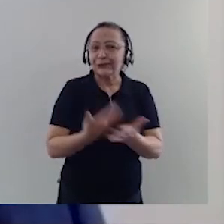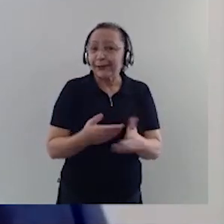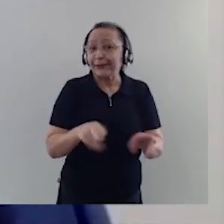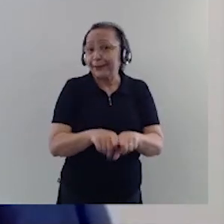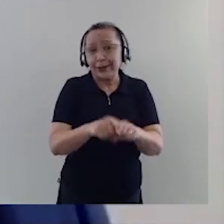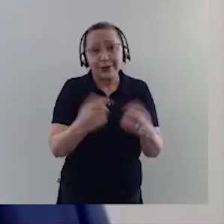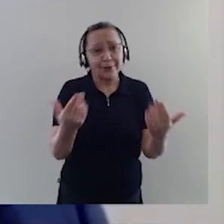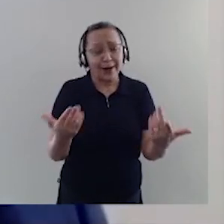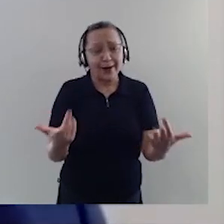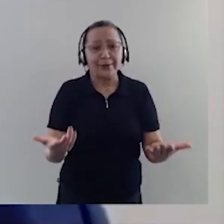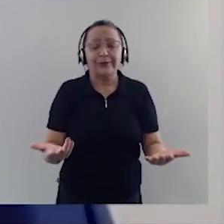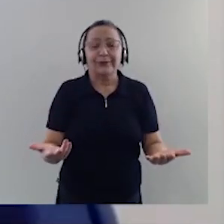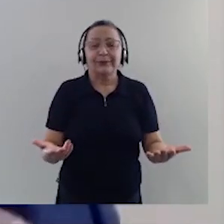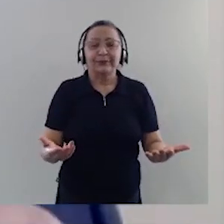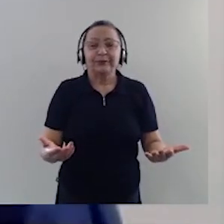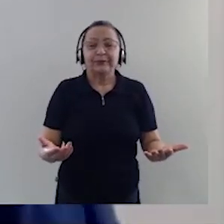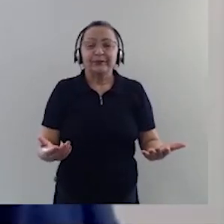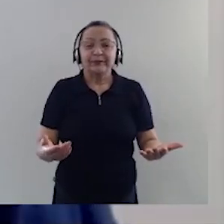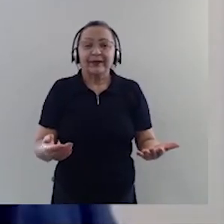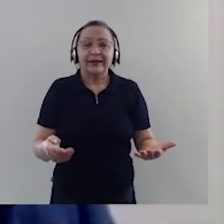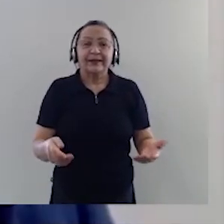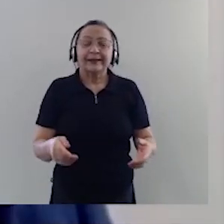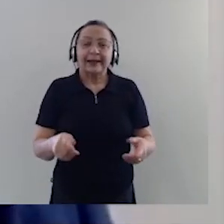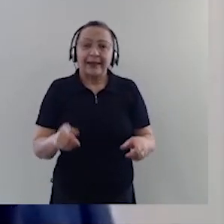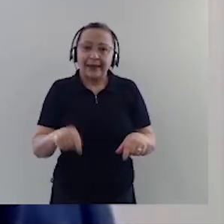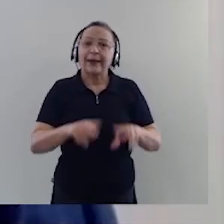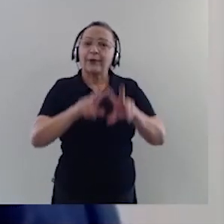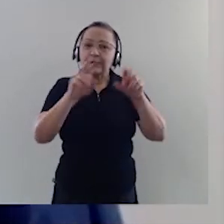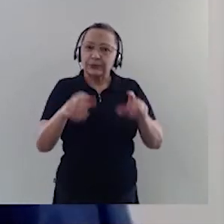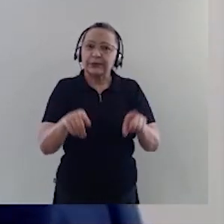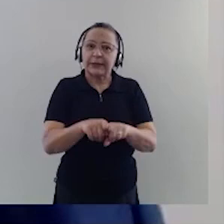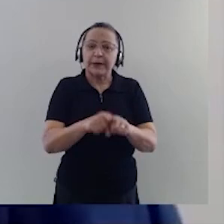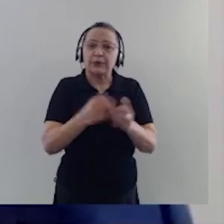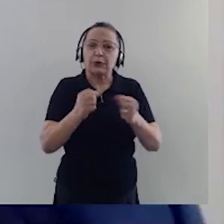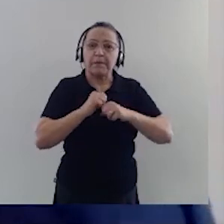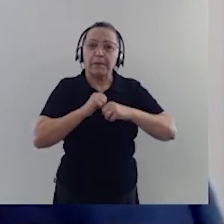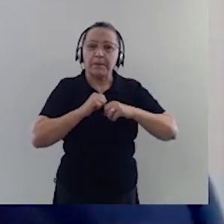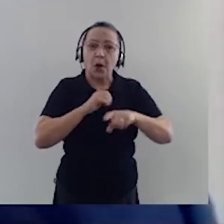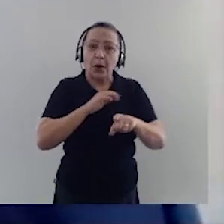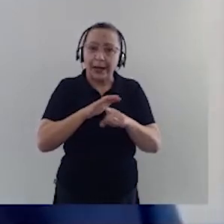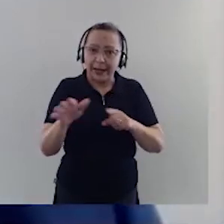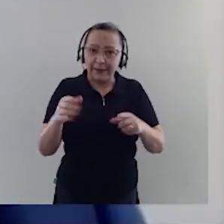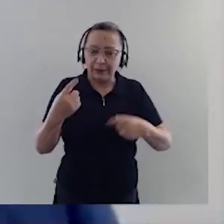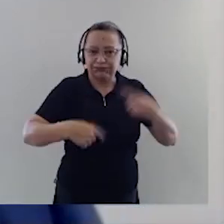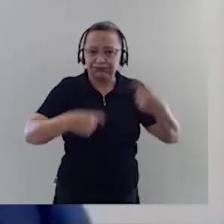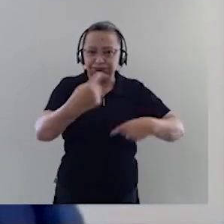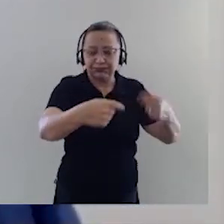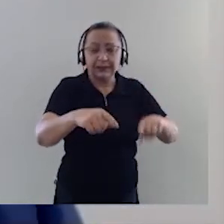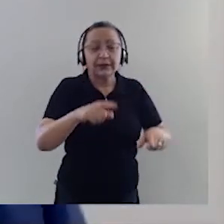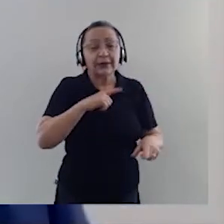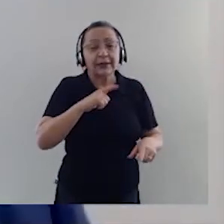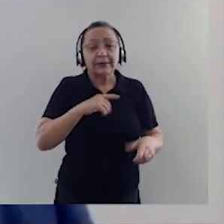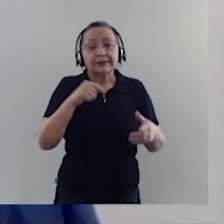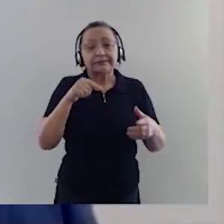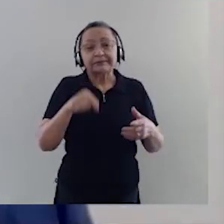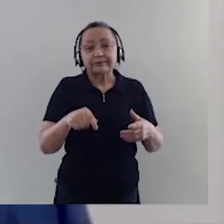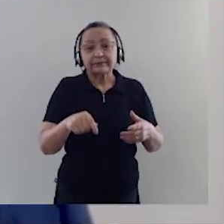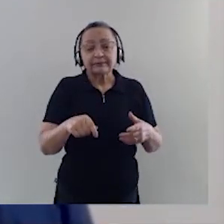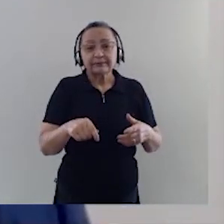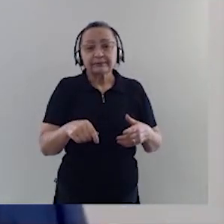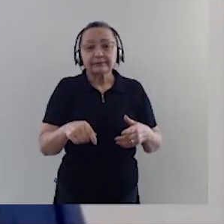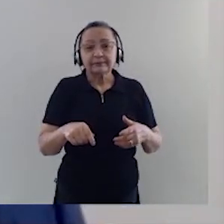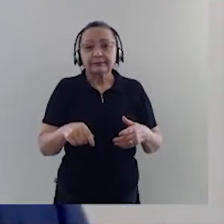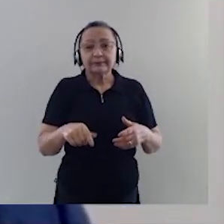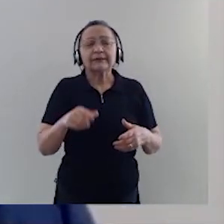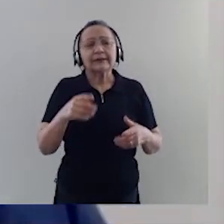né? Também devemos uma abordagem sobre isso. Olha, nós temos como visto aqui